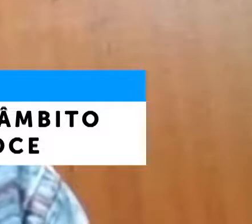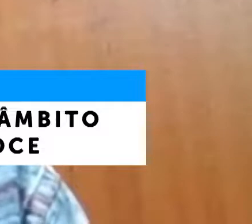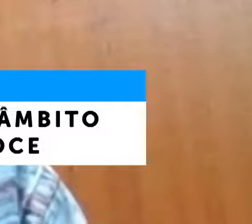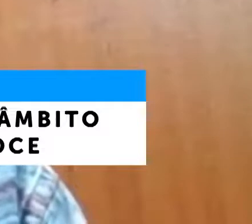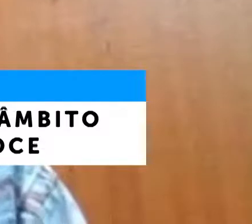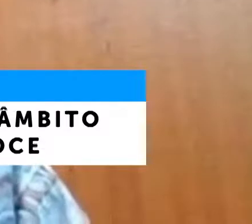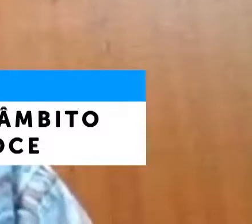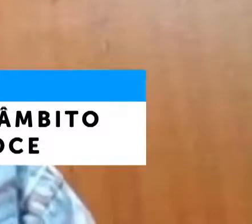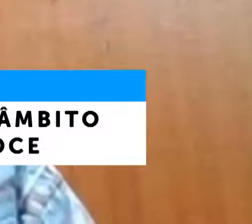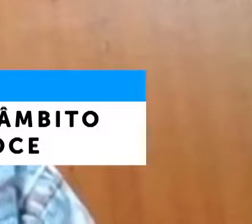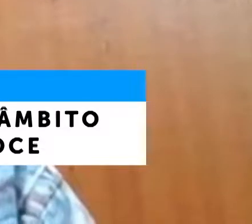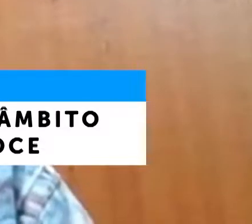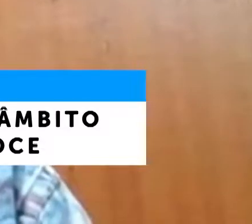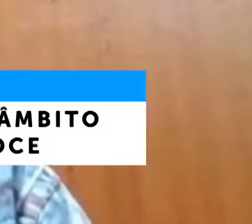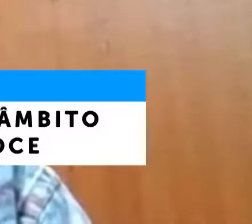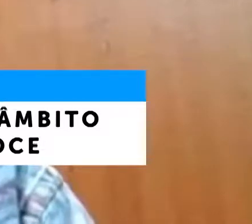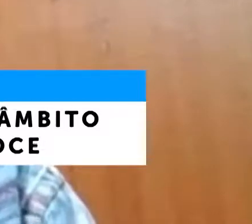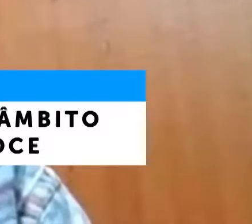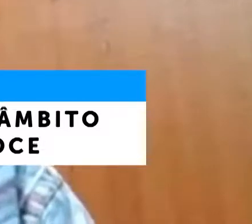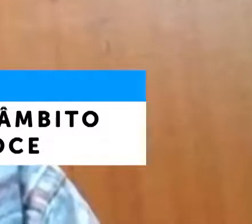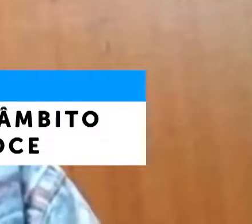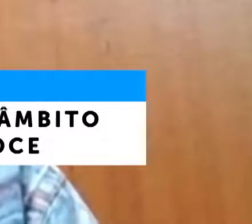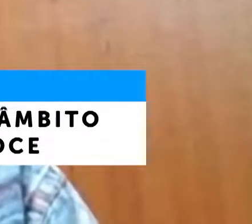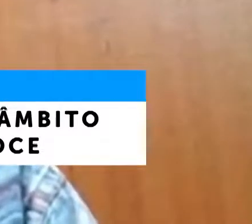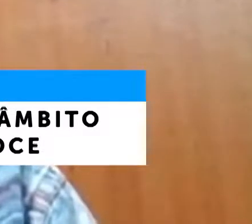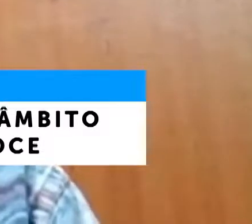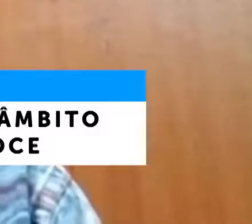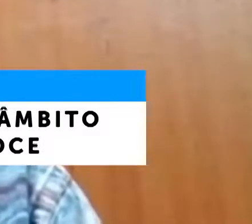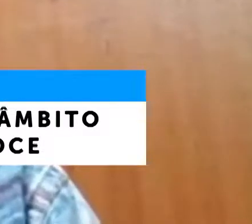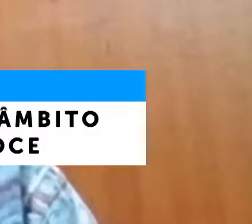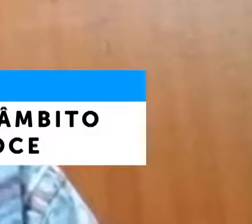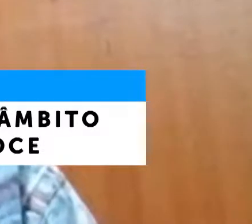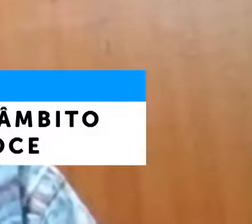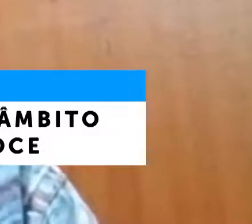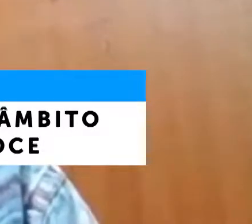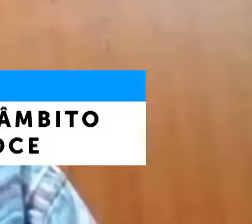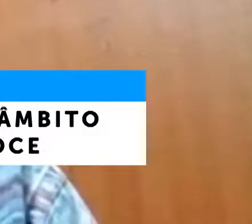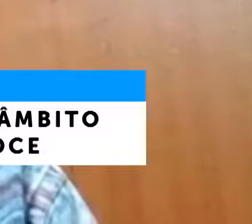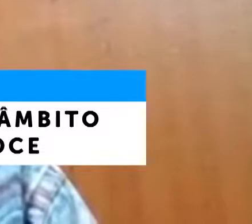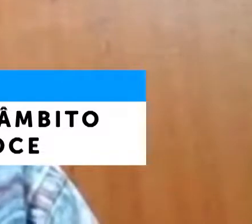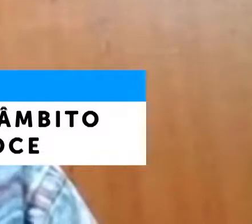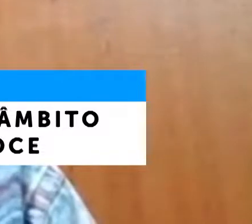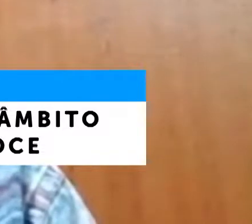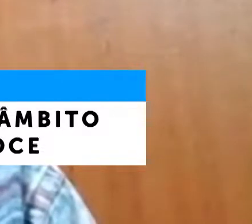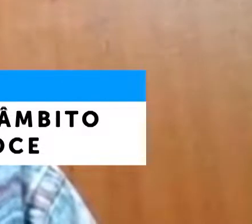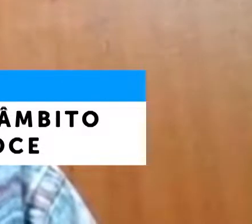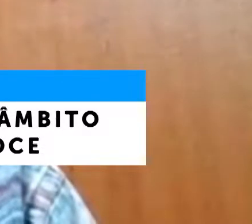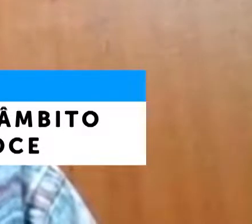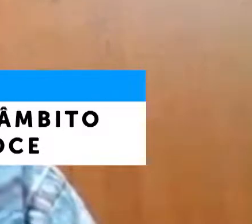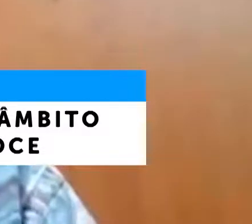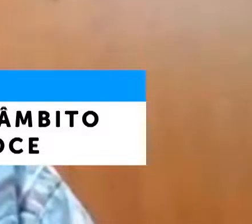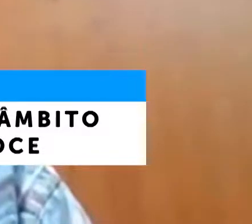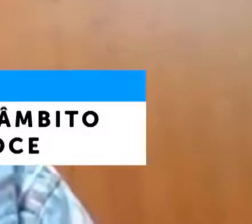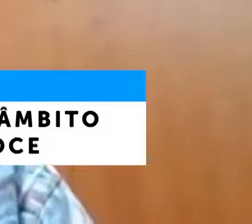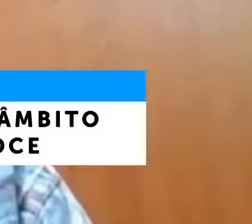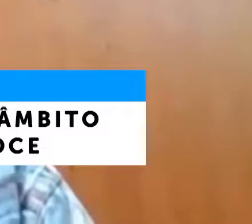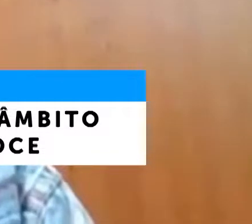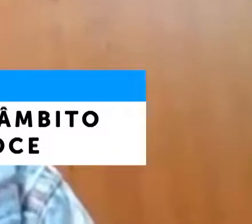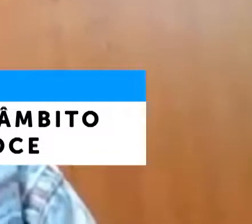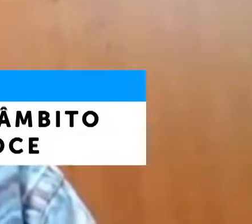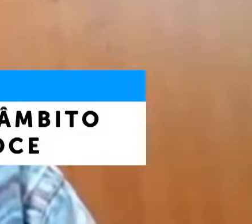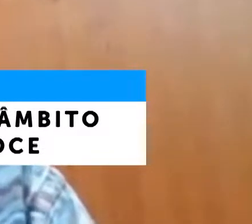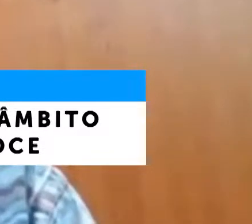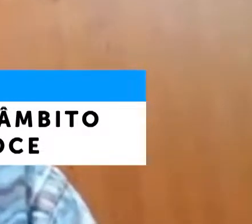ser precedida nessa discussão é o seguinte: eu tenho absoluta convicção que aqui todo mundo é contrário à